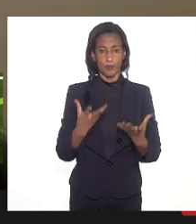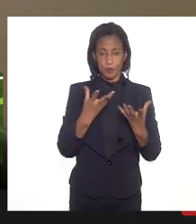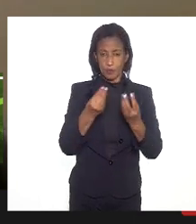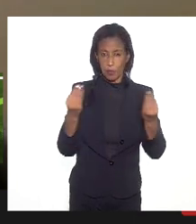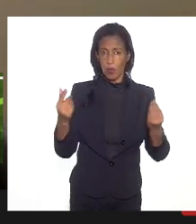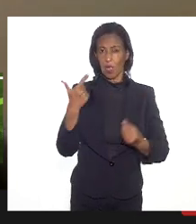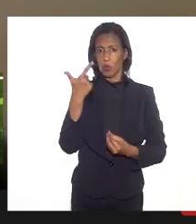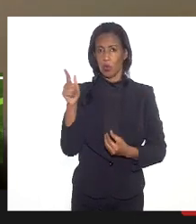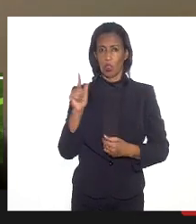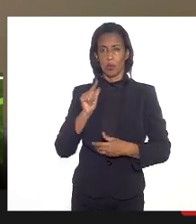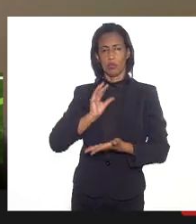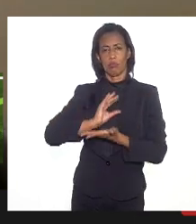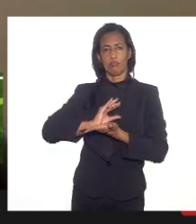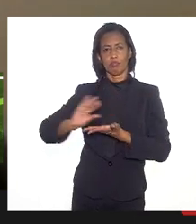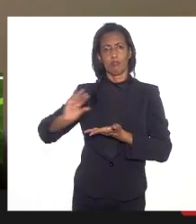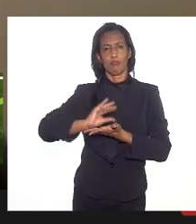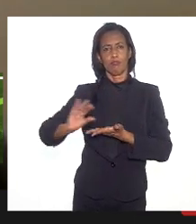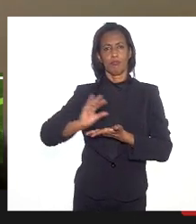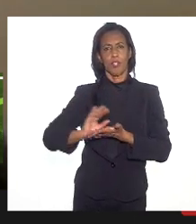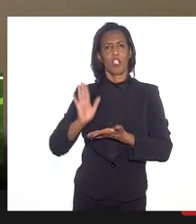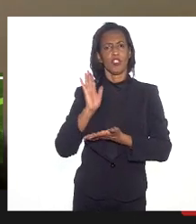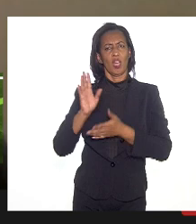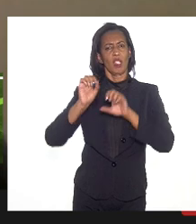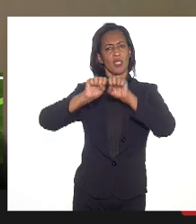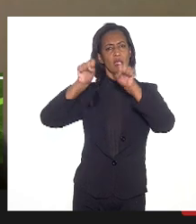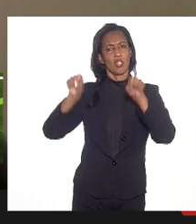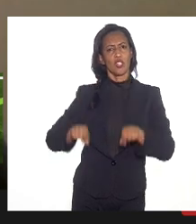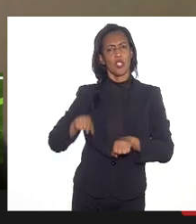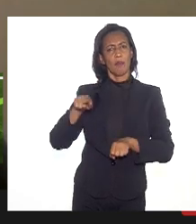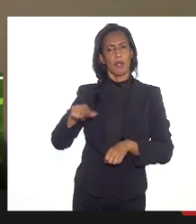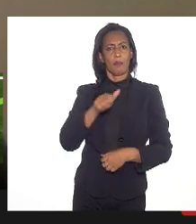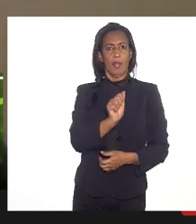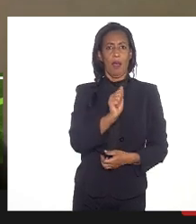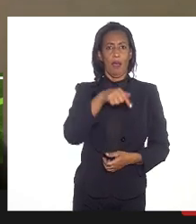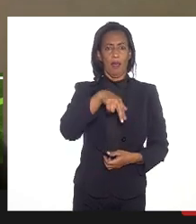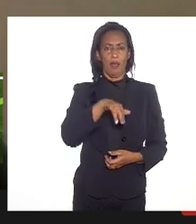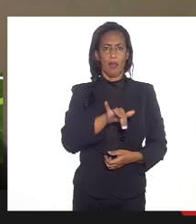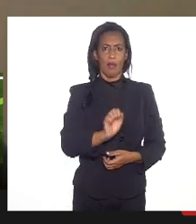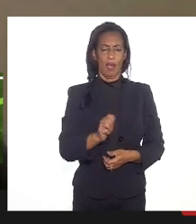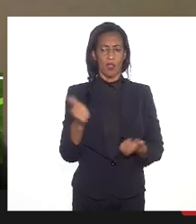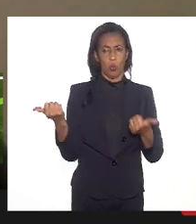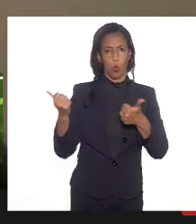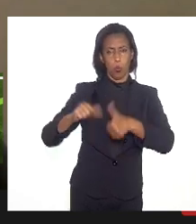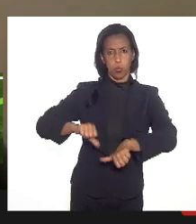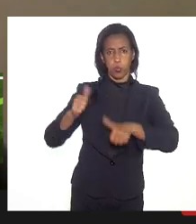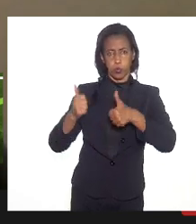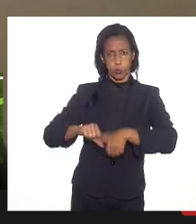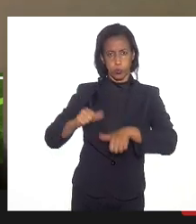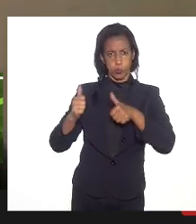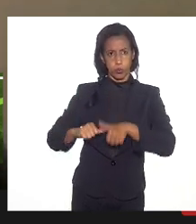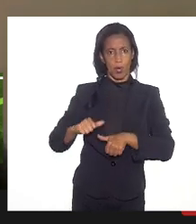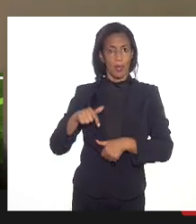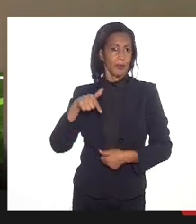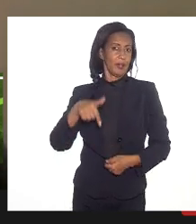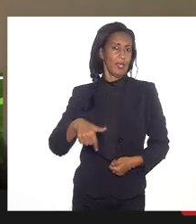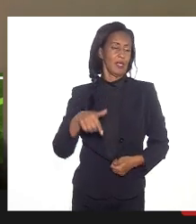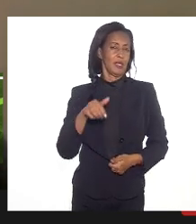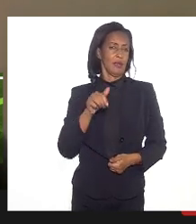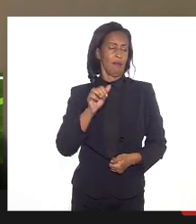outras contribuições foram sistematizadas pela Quilerge em uma análise deste PL,